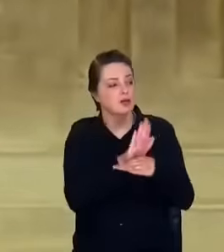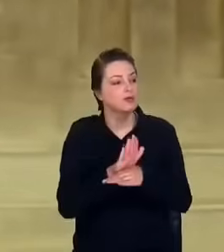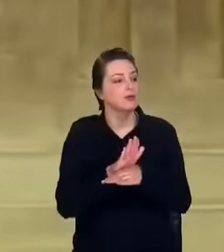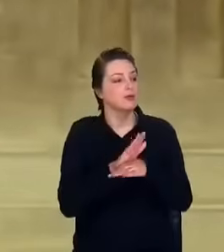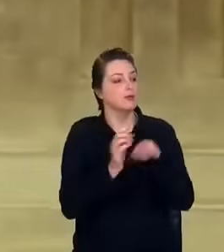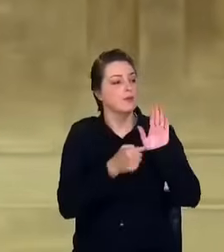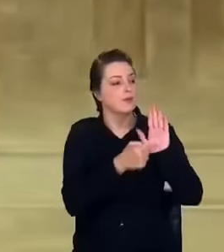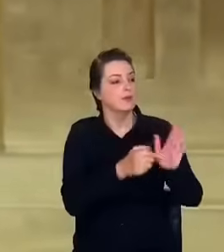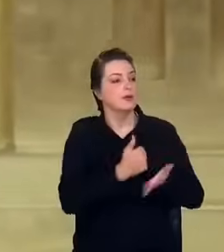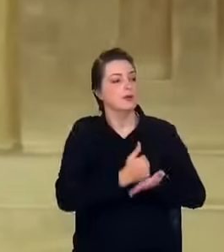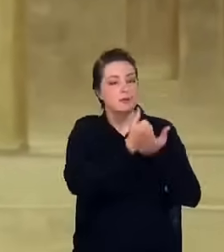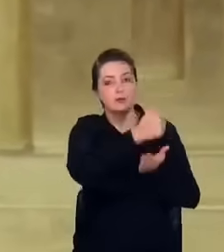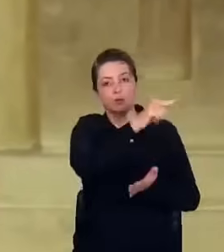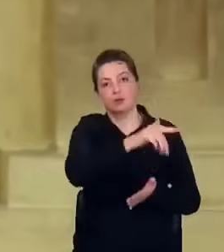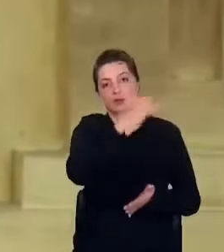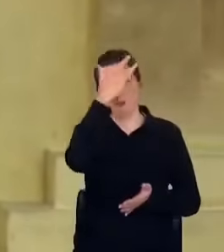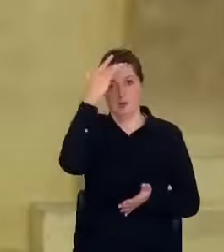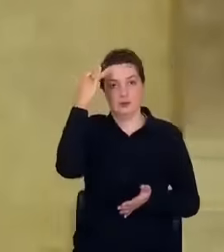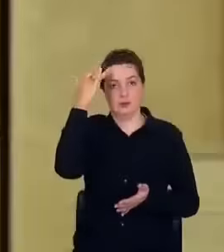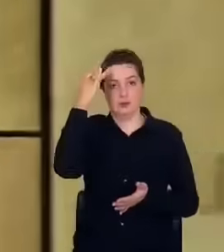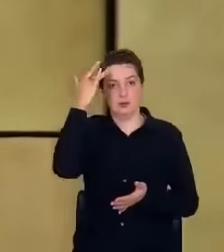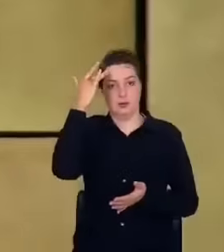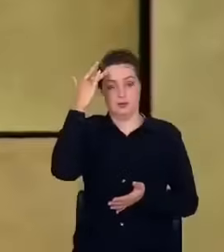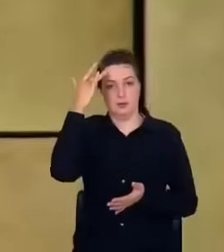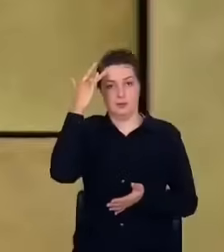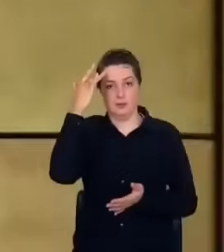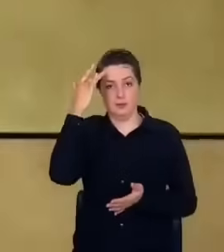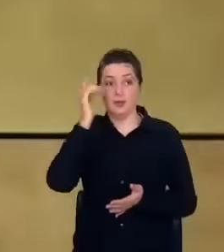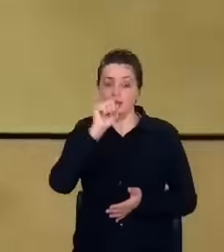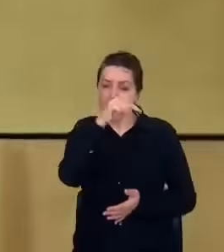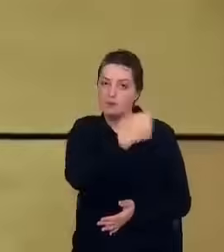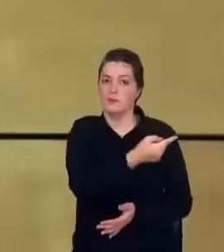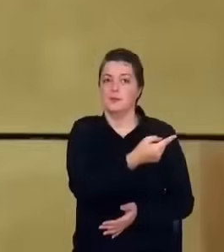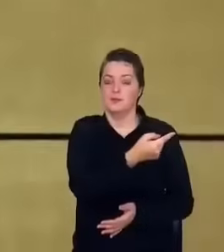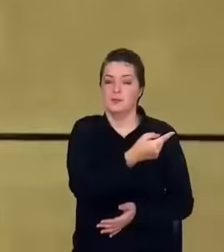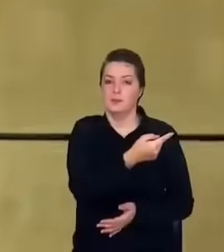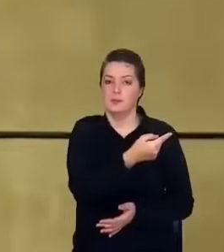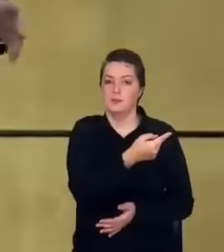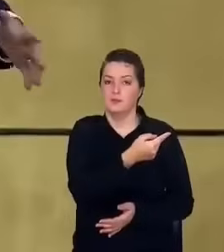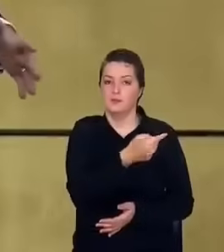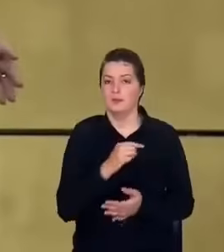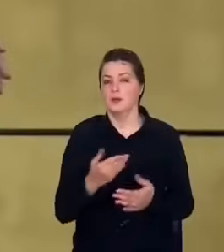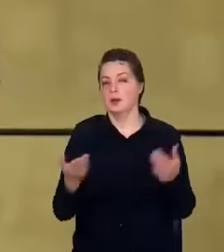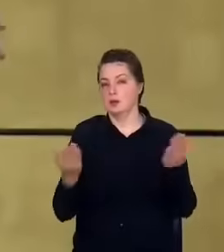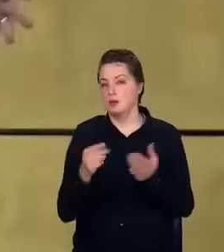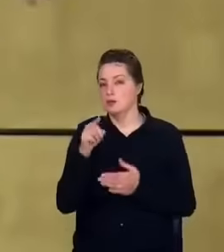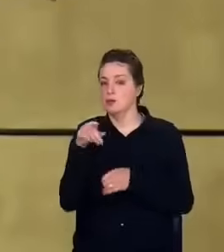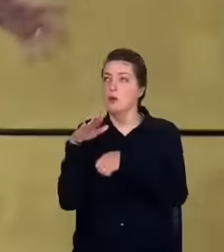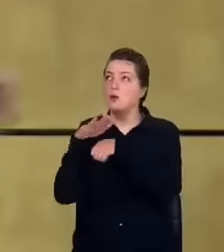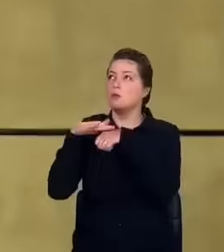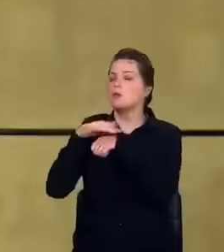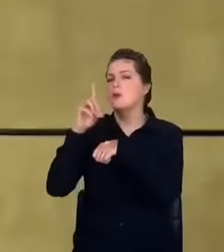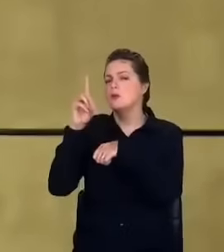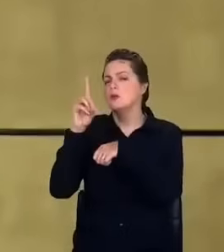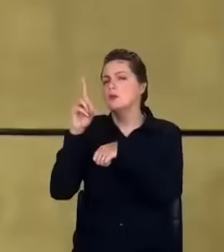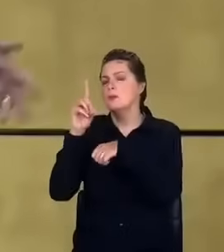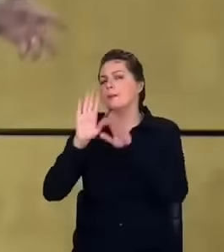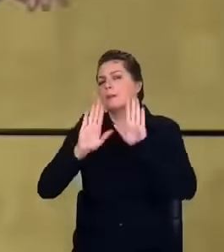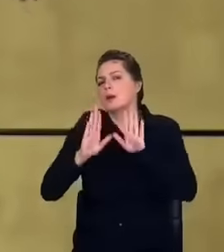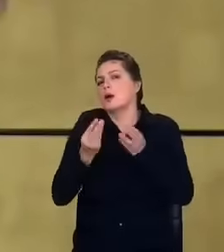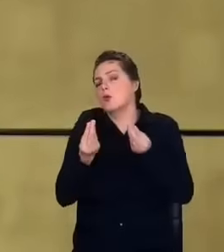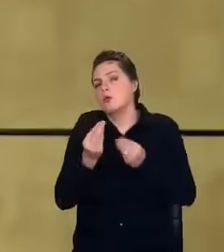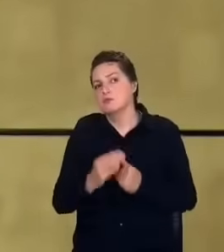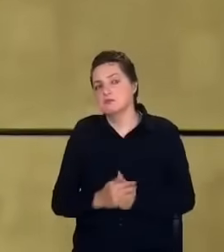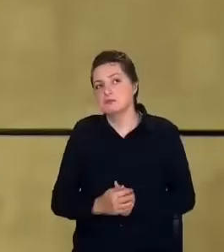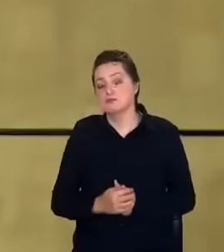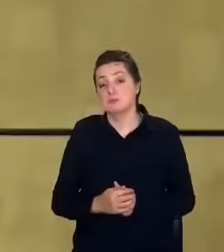você se ajuda, para que então depois você possa ajudar os outros. Então você vai falar com Deus. Como que você vai falar? Eu não sei